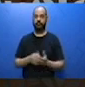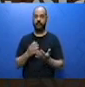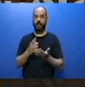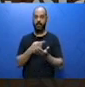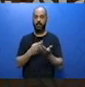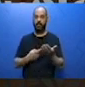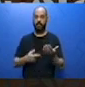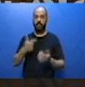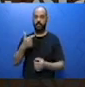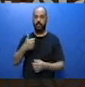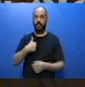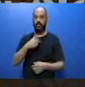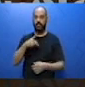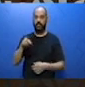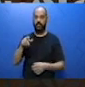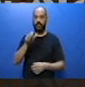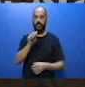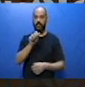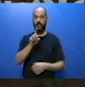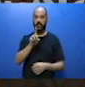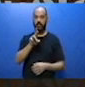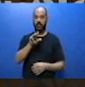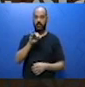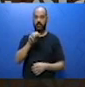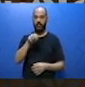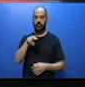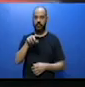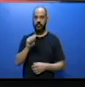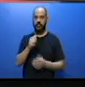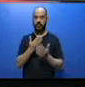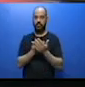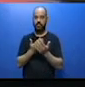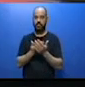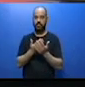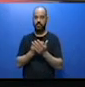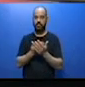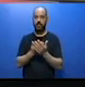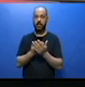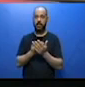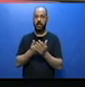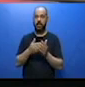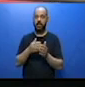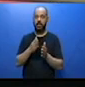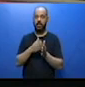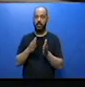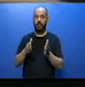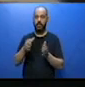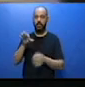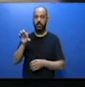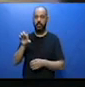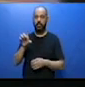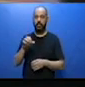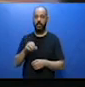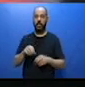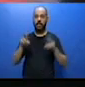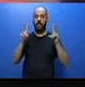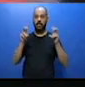professora Adriana. Nós vamos estudar hoje a unidade 9, a importância das minhocas na